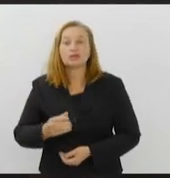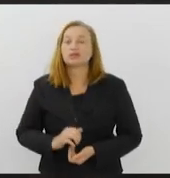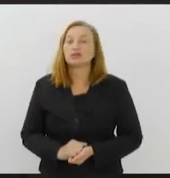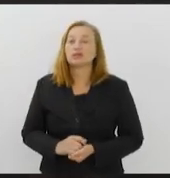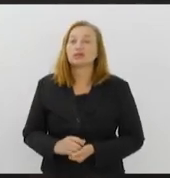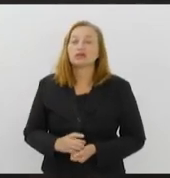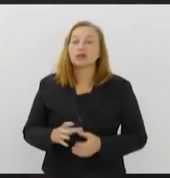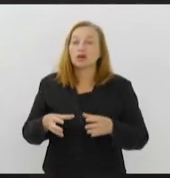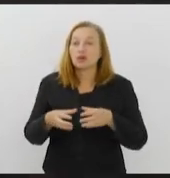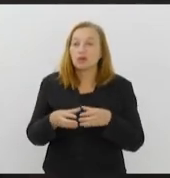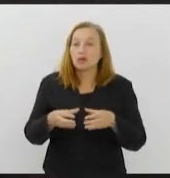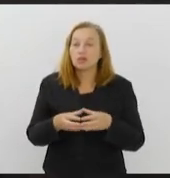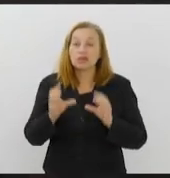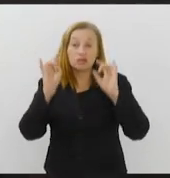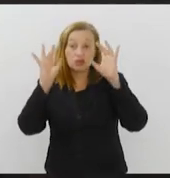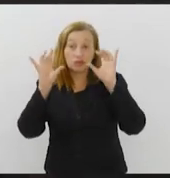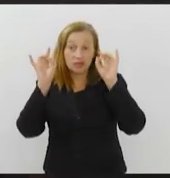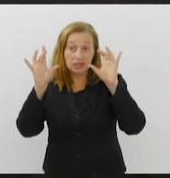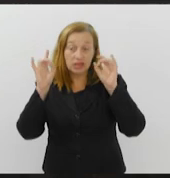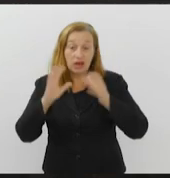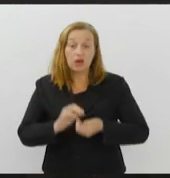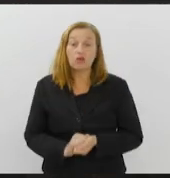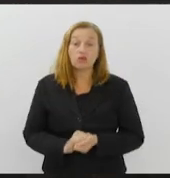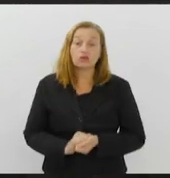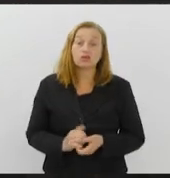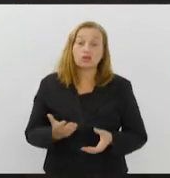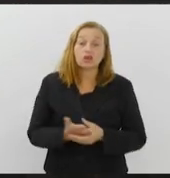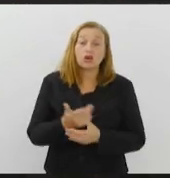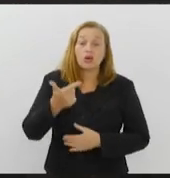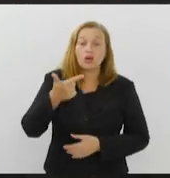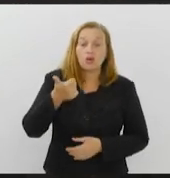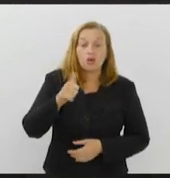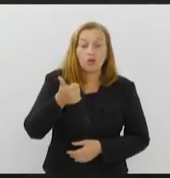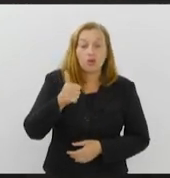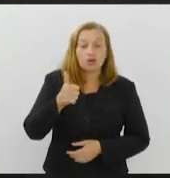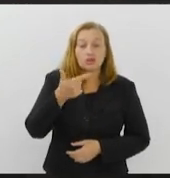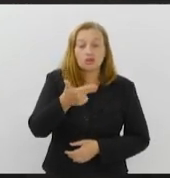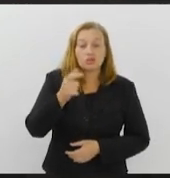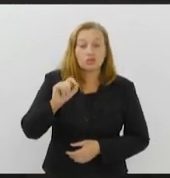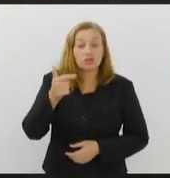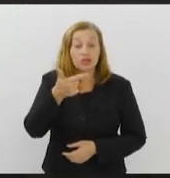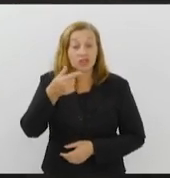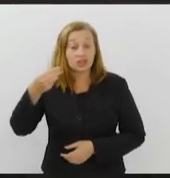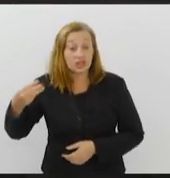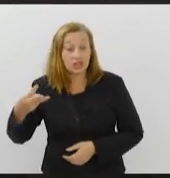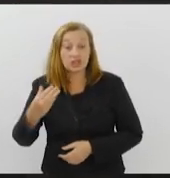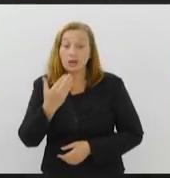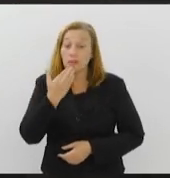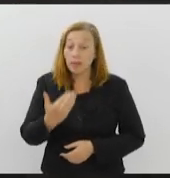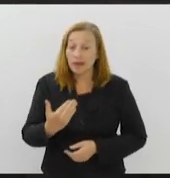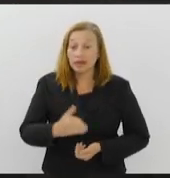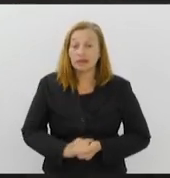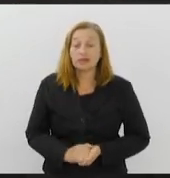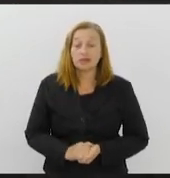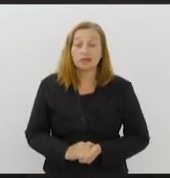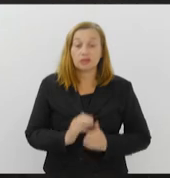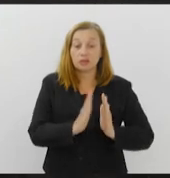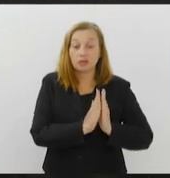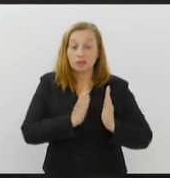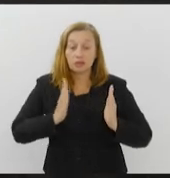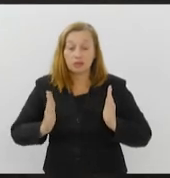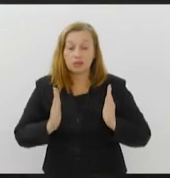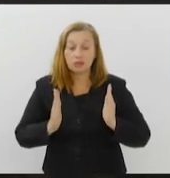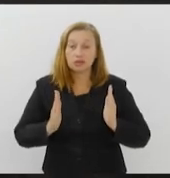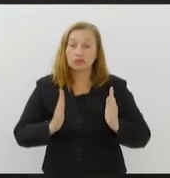da Comissão Especial de Requerimento número 11/2023, que solicita a prorrogação